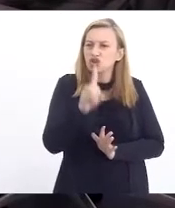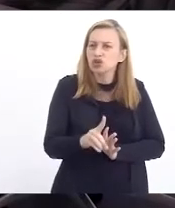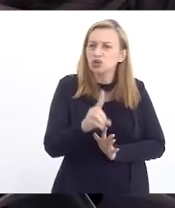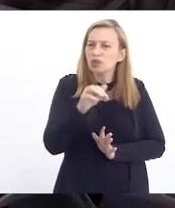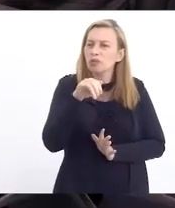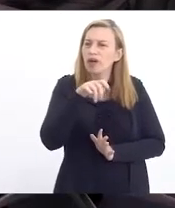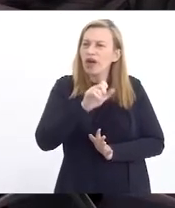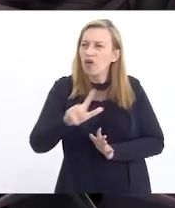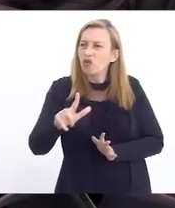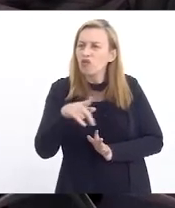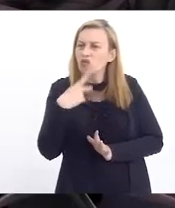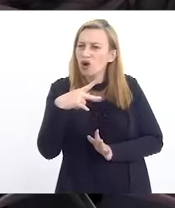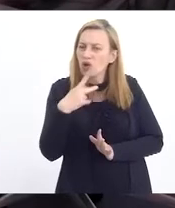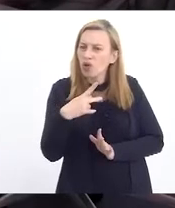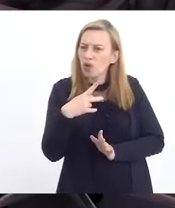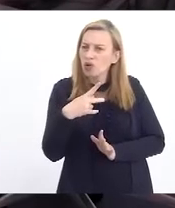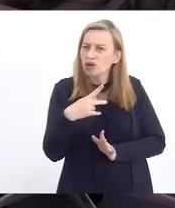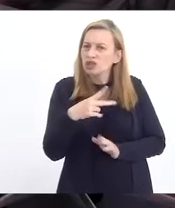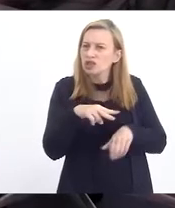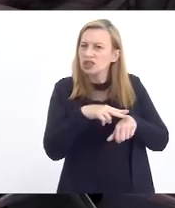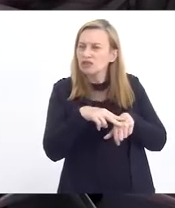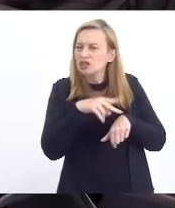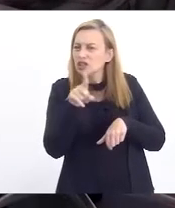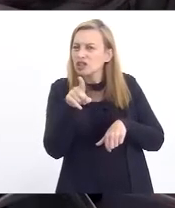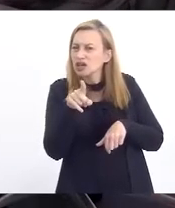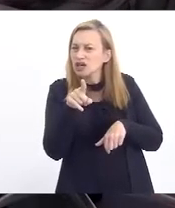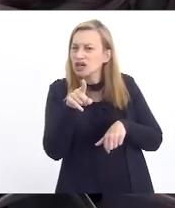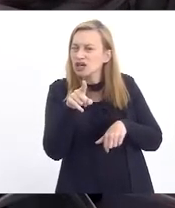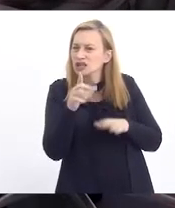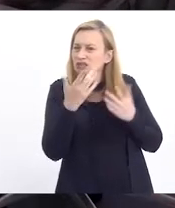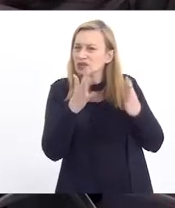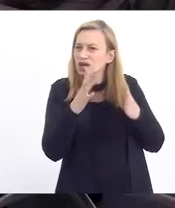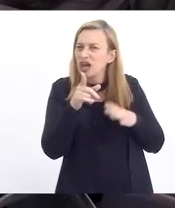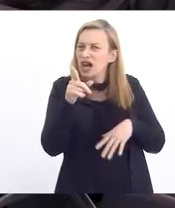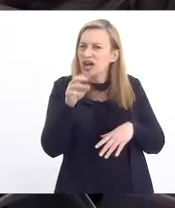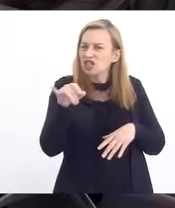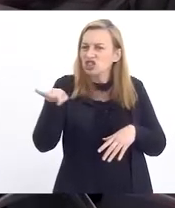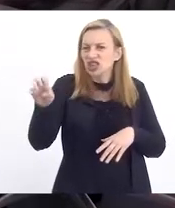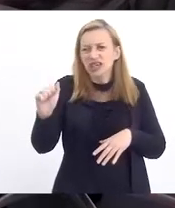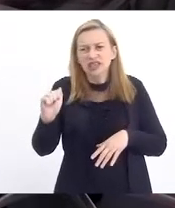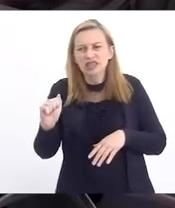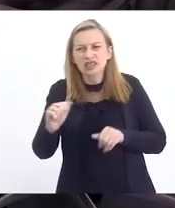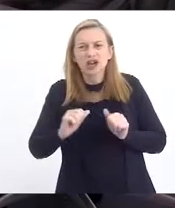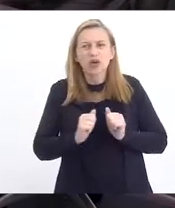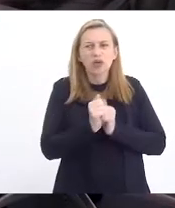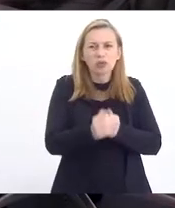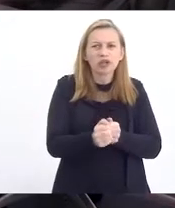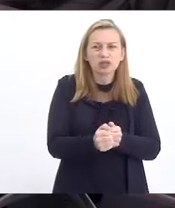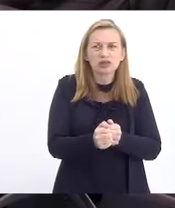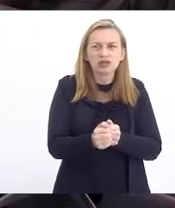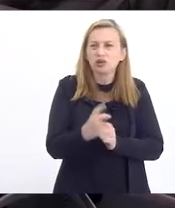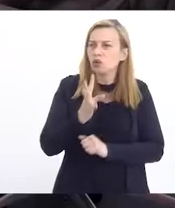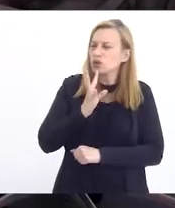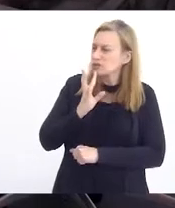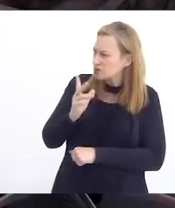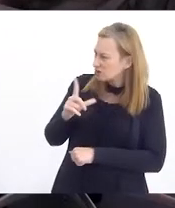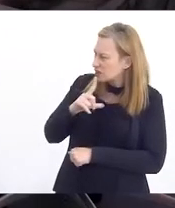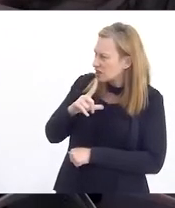referência, inclusive estaria em vias de ser celebrado, a Genersa está acompanhando isso? Você tem conhecimento,